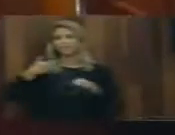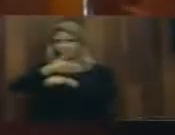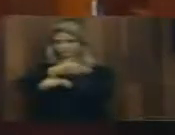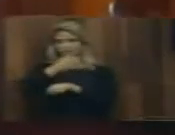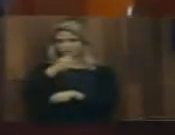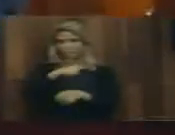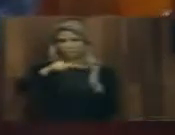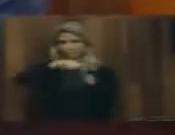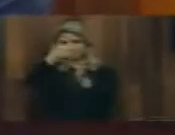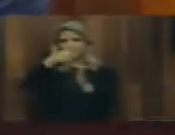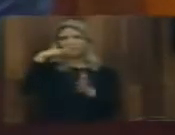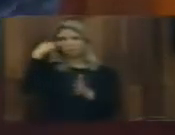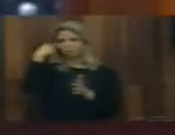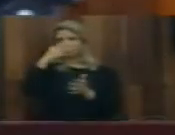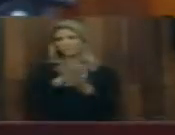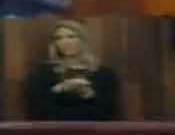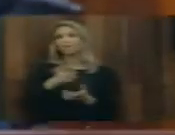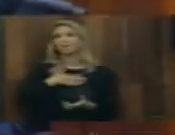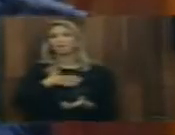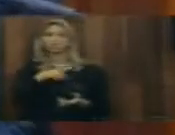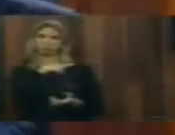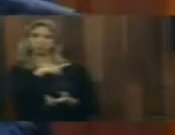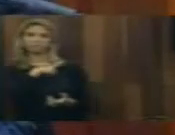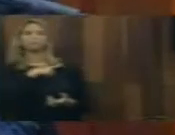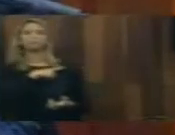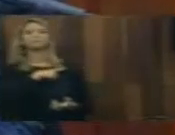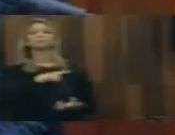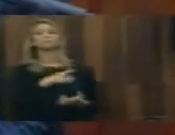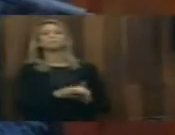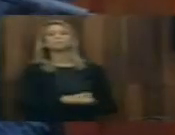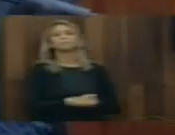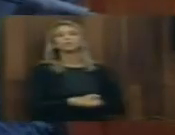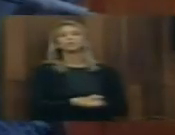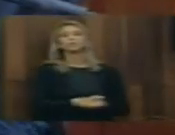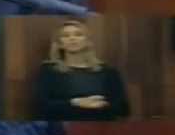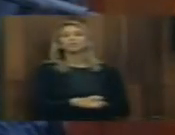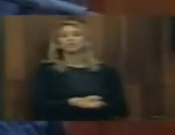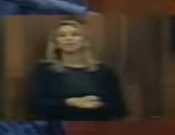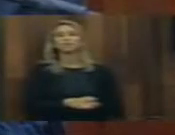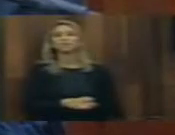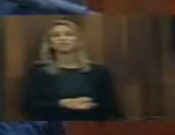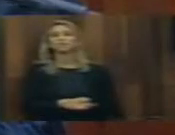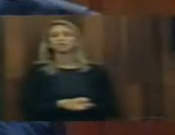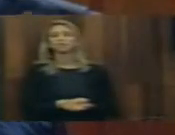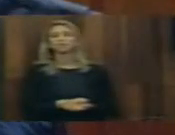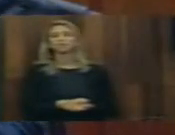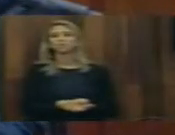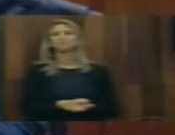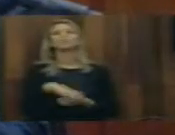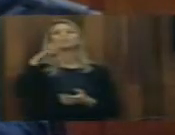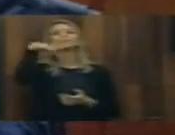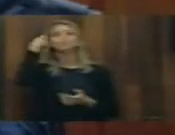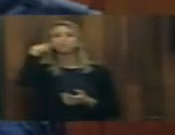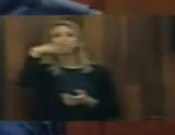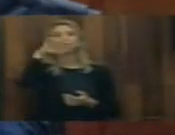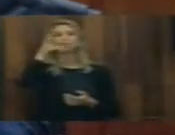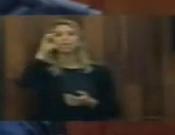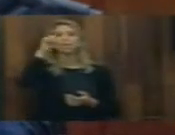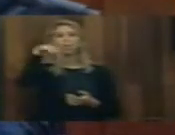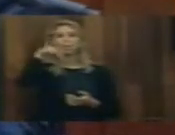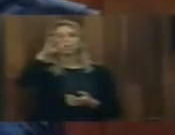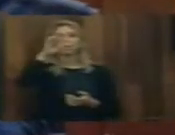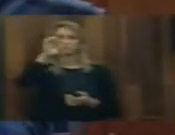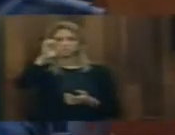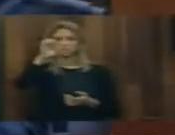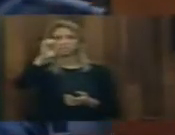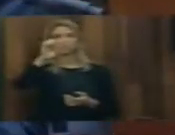eu recebi um conselho do deputado Conte Bittencourt, era o presidente do meu partido à